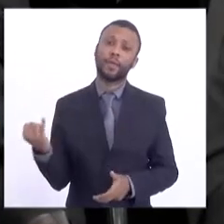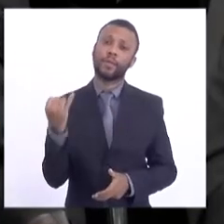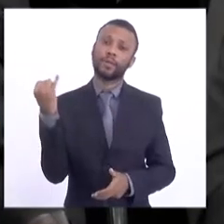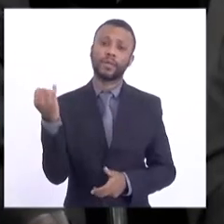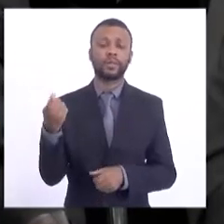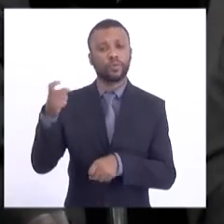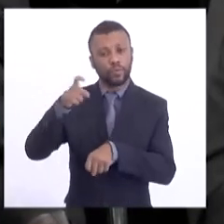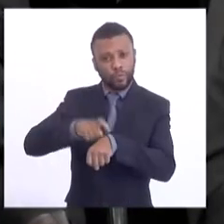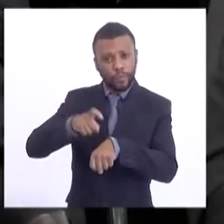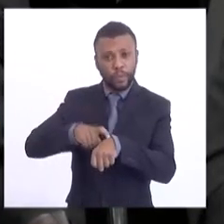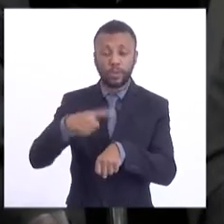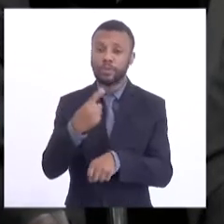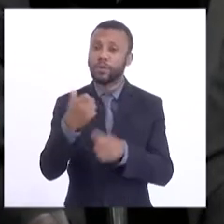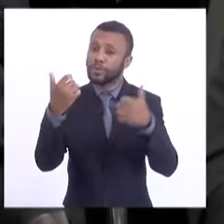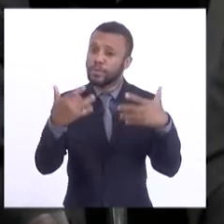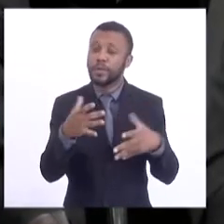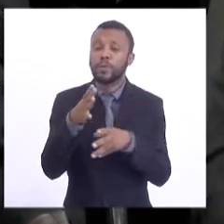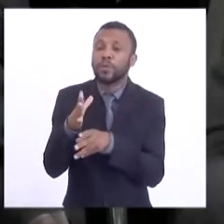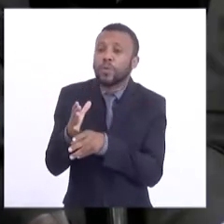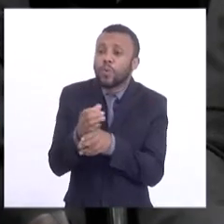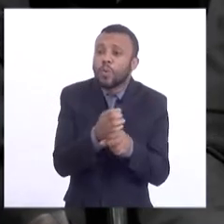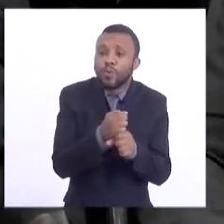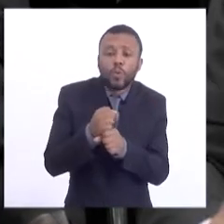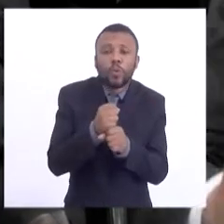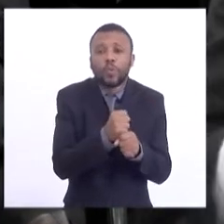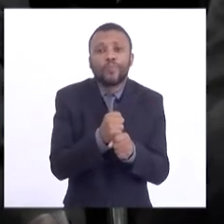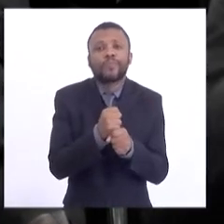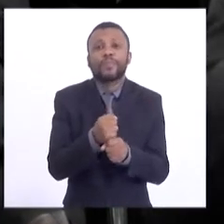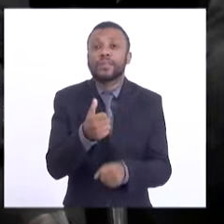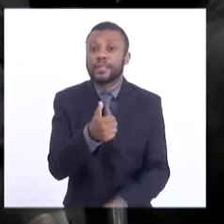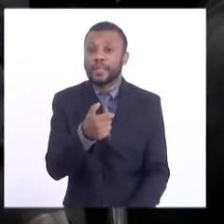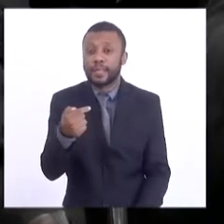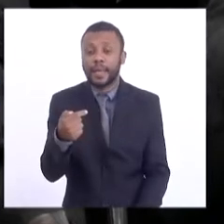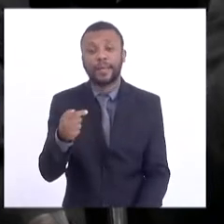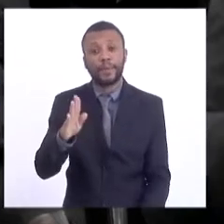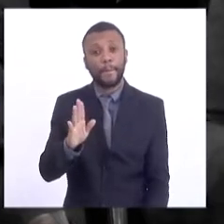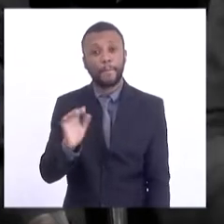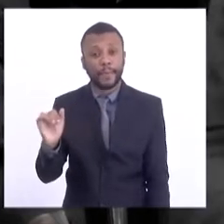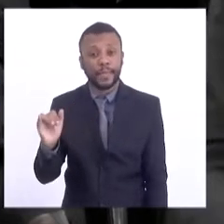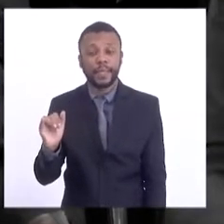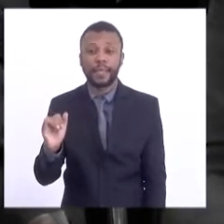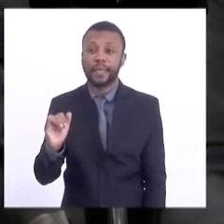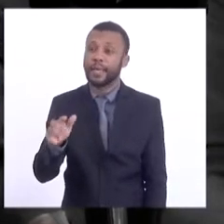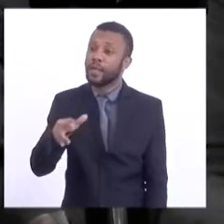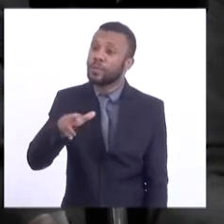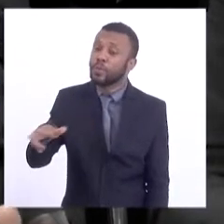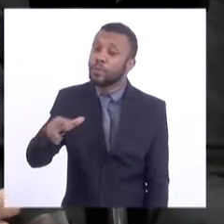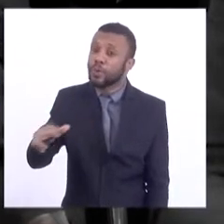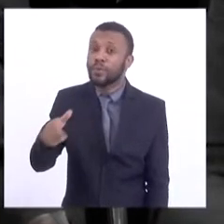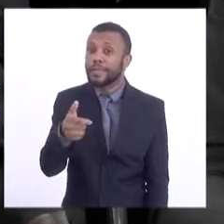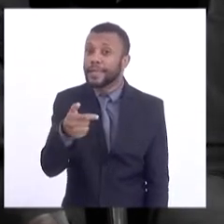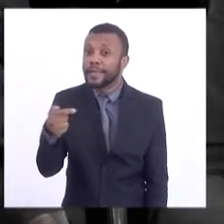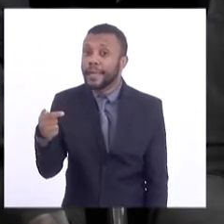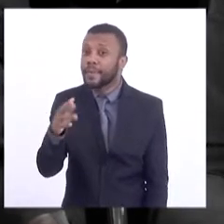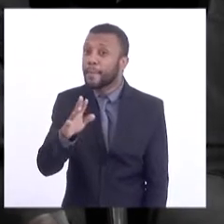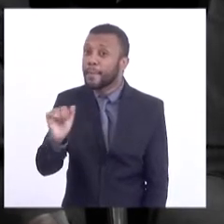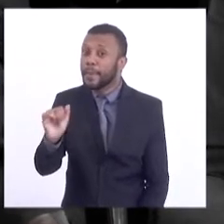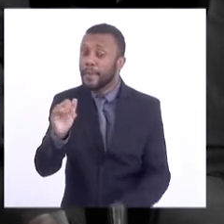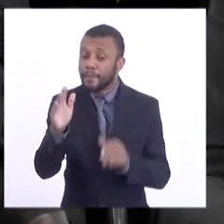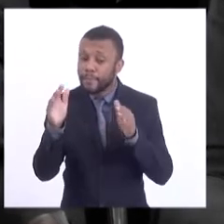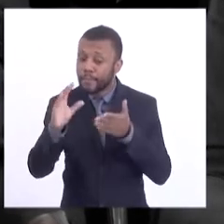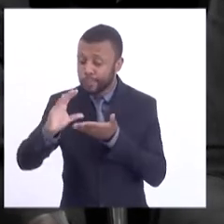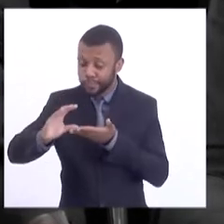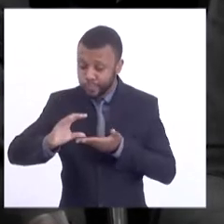fala do montante total de 17 B os 17b não são 17b para o Executivo